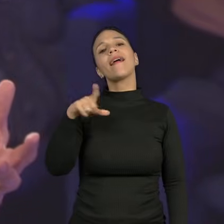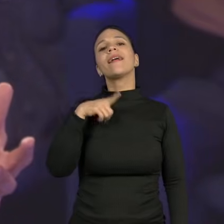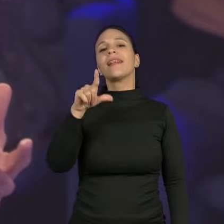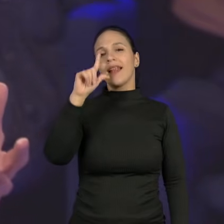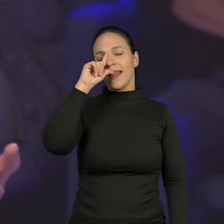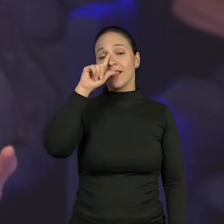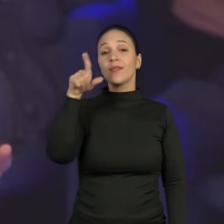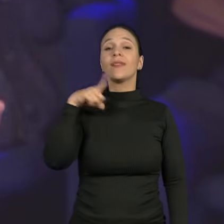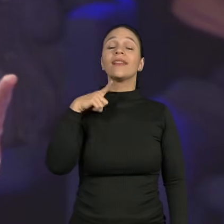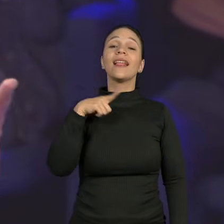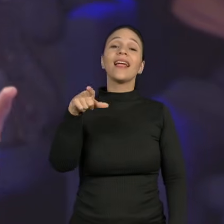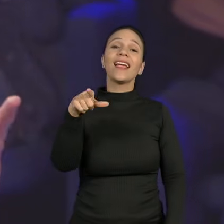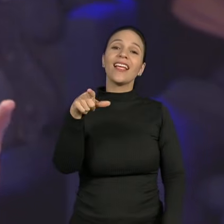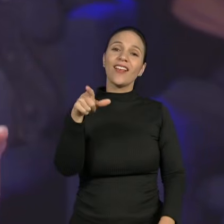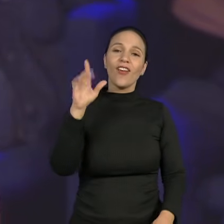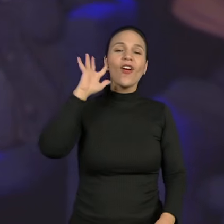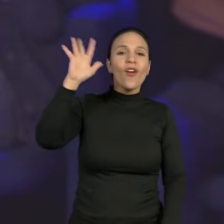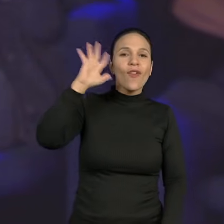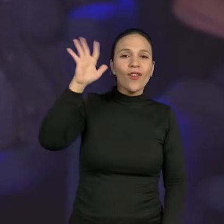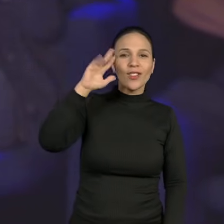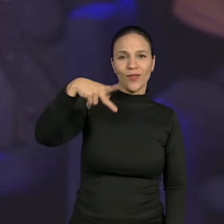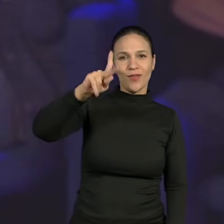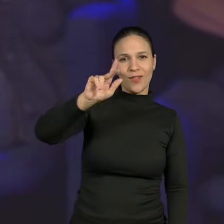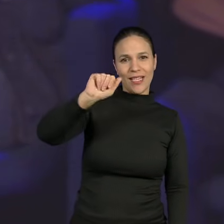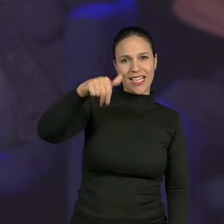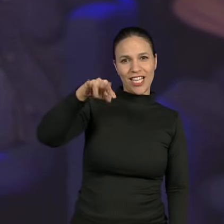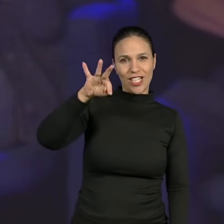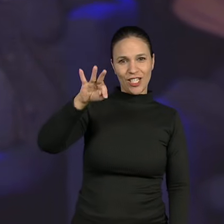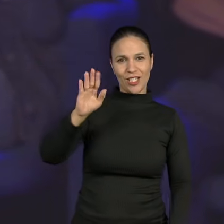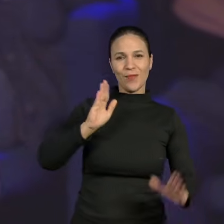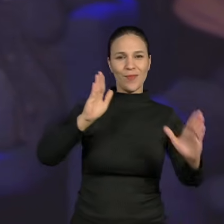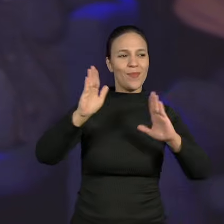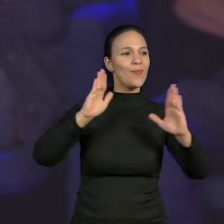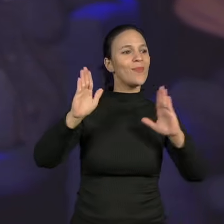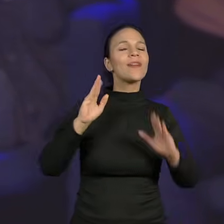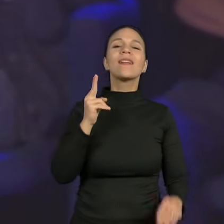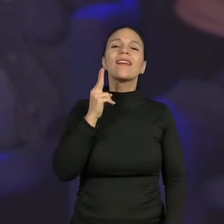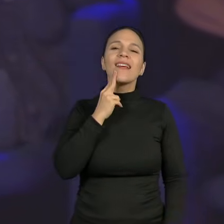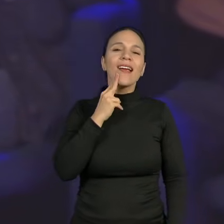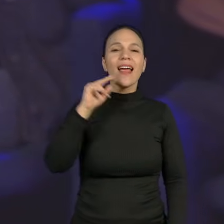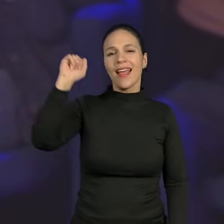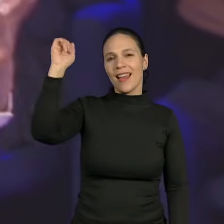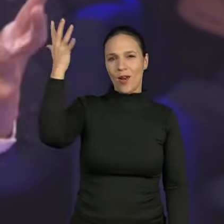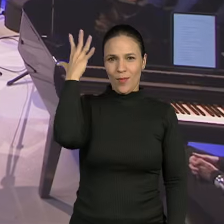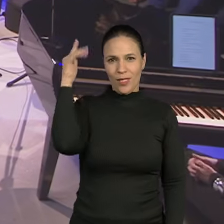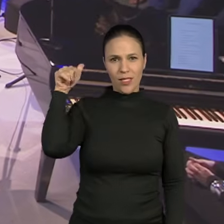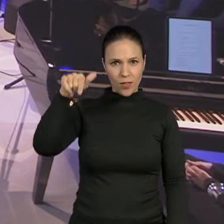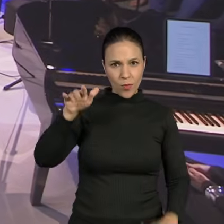do iluminismo, Kant, Immanuel Kant, utilizava para dizer que todas as pessoas